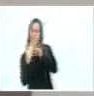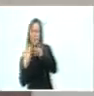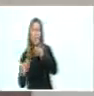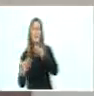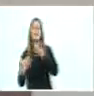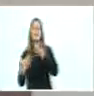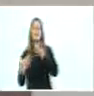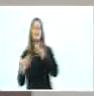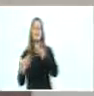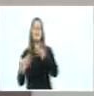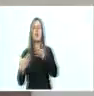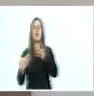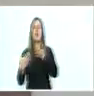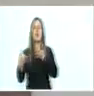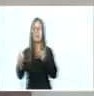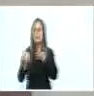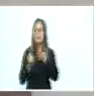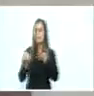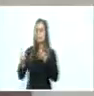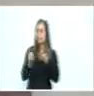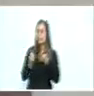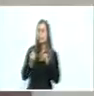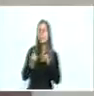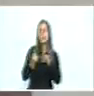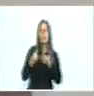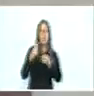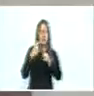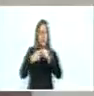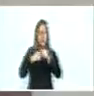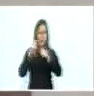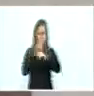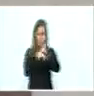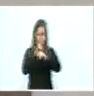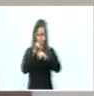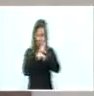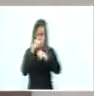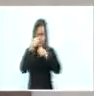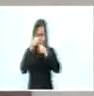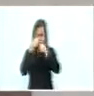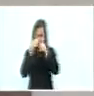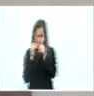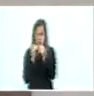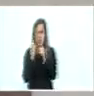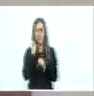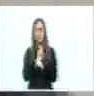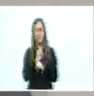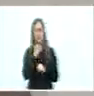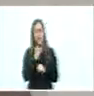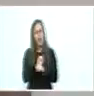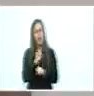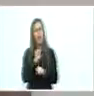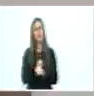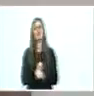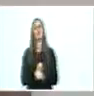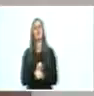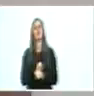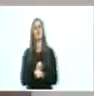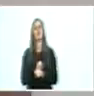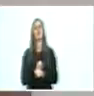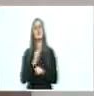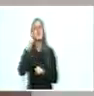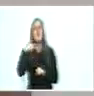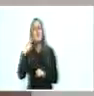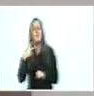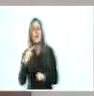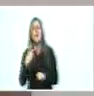atendimento de Viçosa e das cidades circunvizinhas. A gente espera que, com isso, vereador Marcos Nunes, vereador Sávio José, que